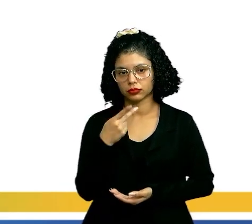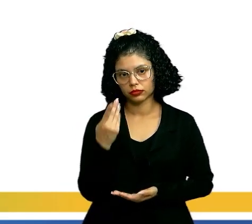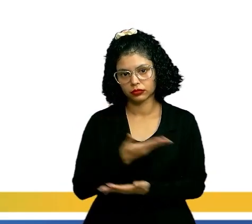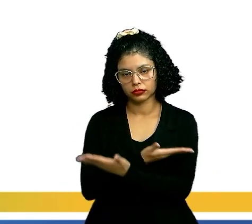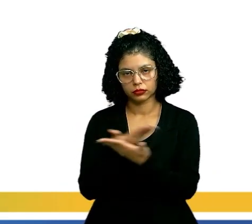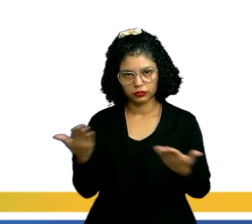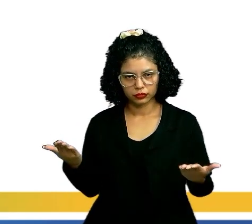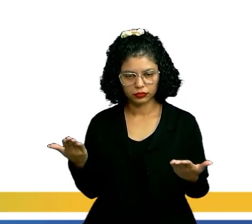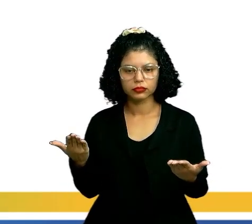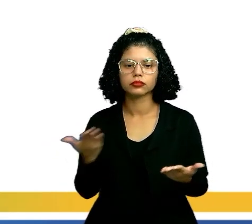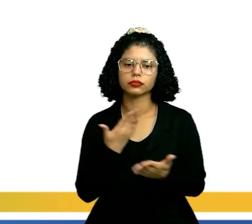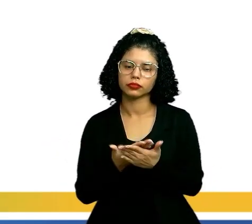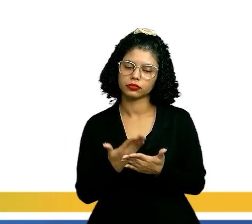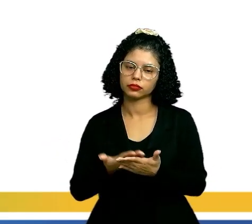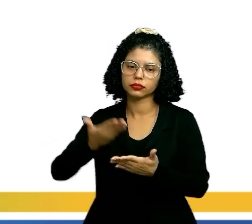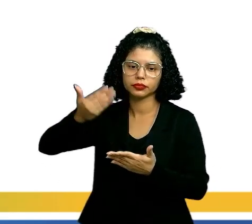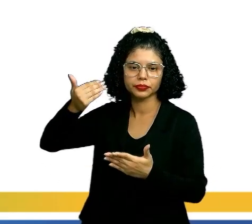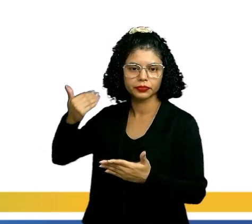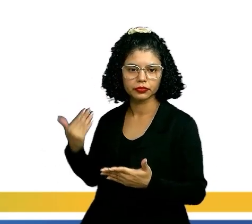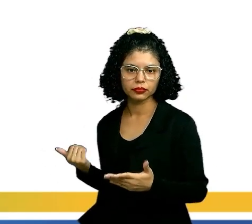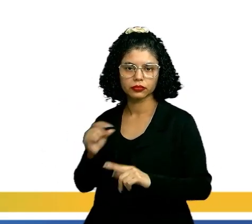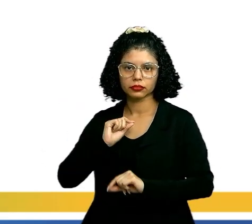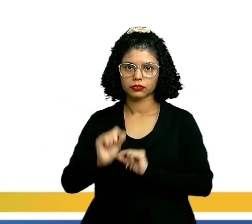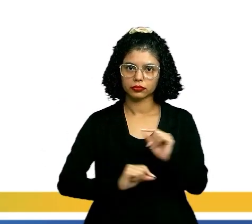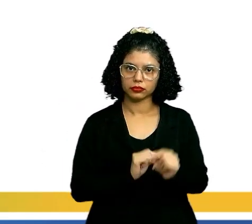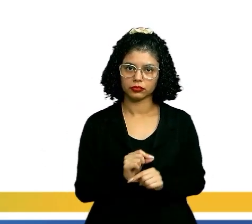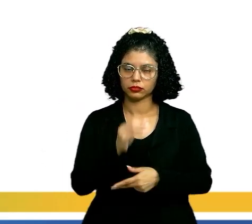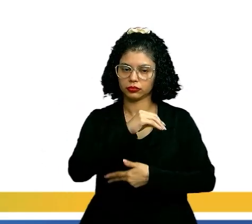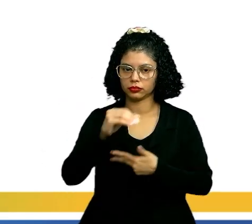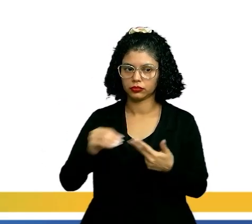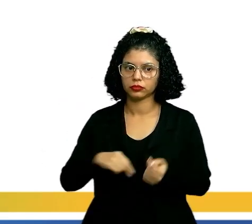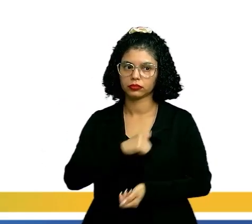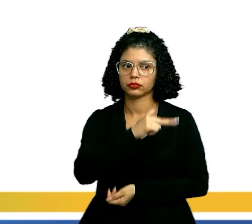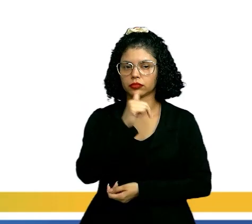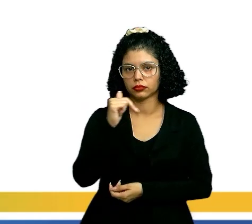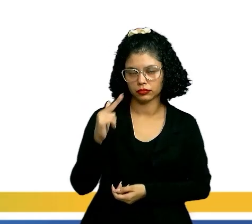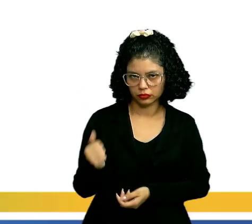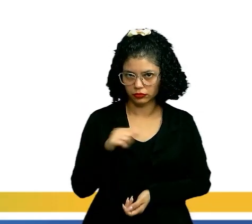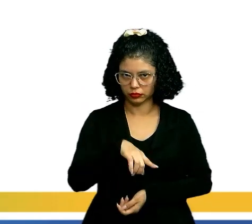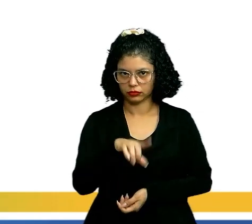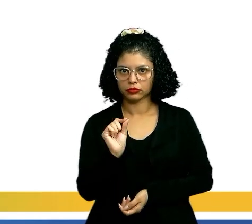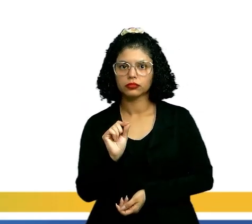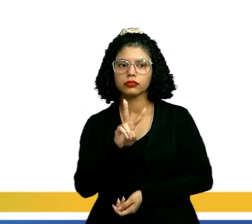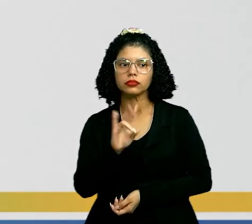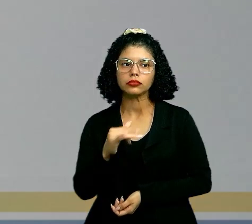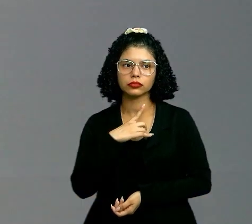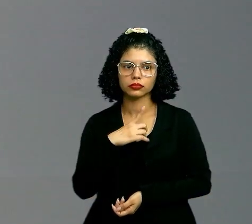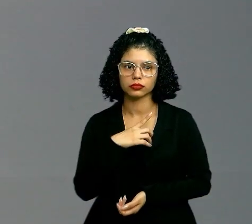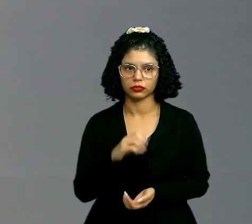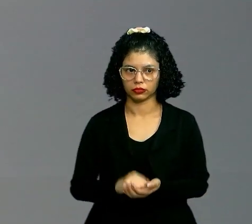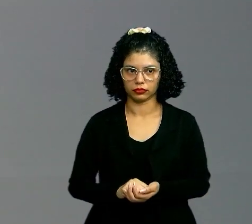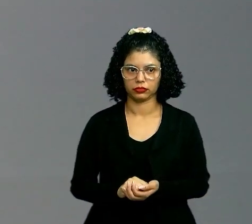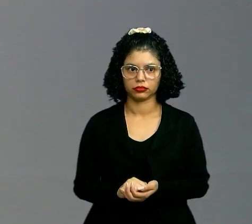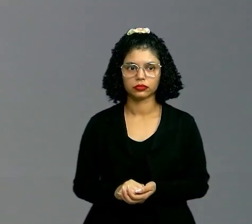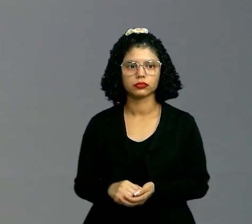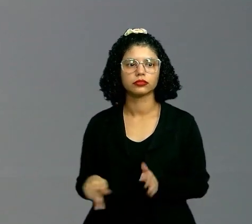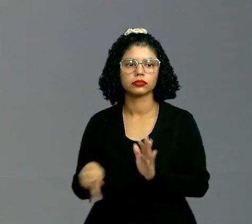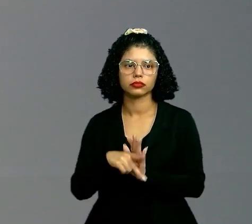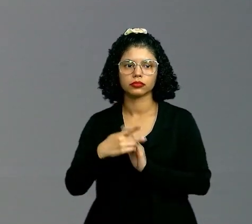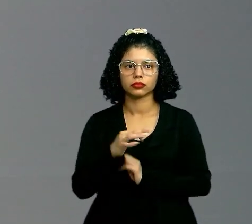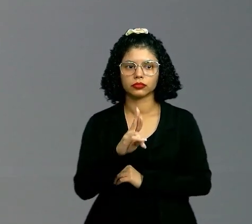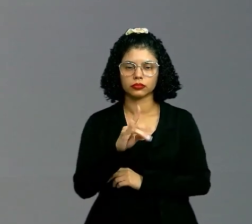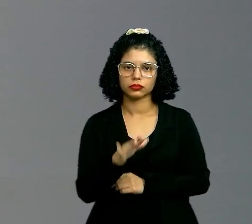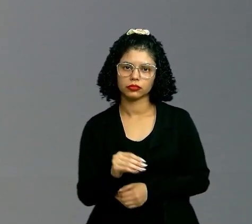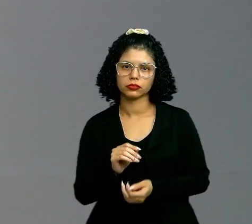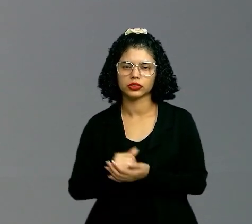com vocês na aula passada que o Enem nunca uma alternativa vai ter um caráter